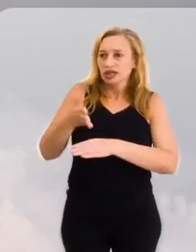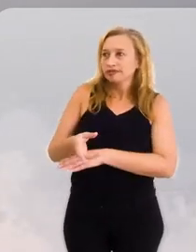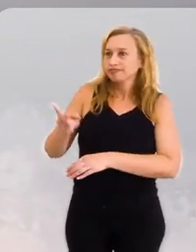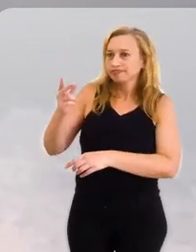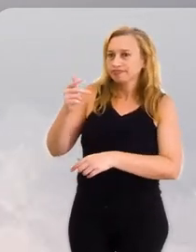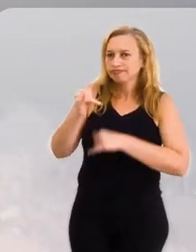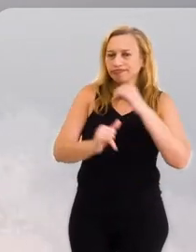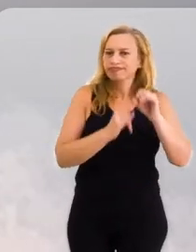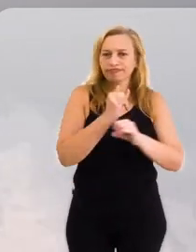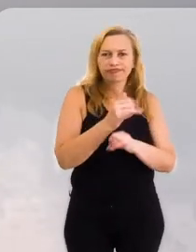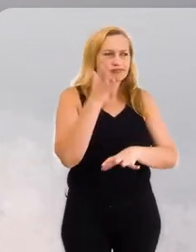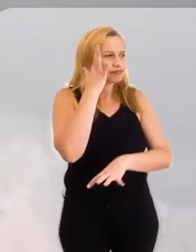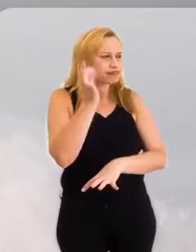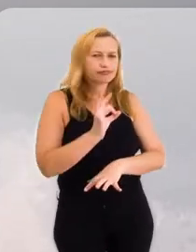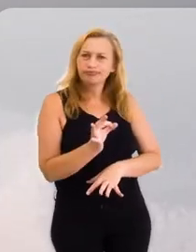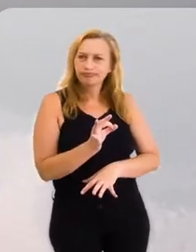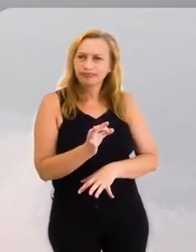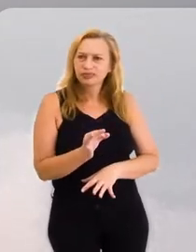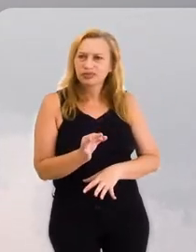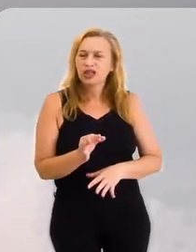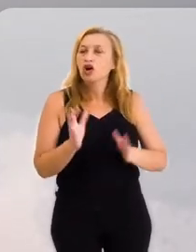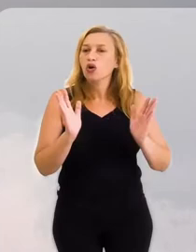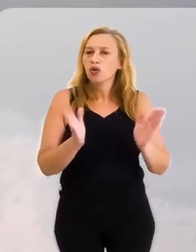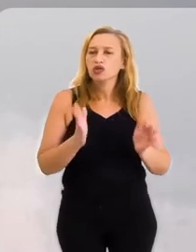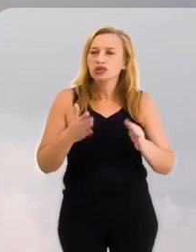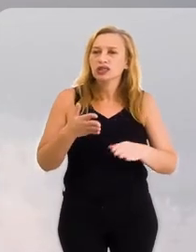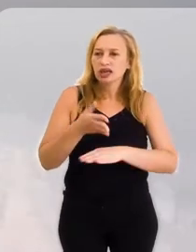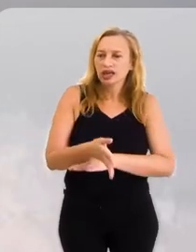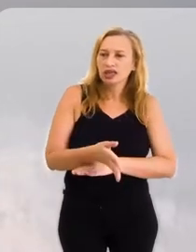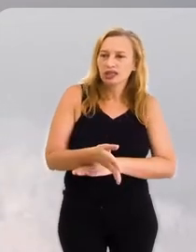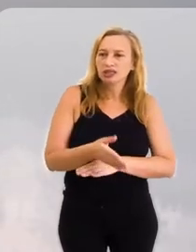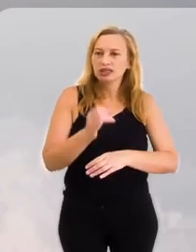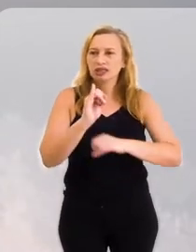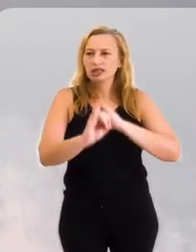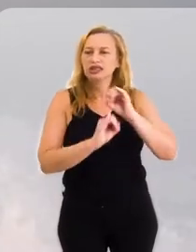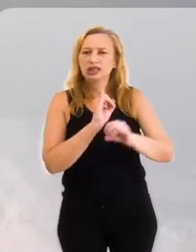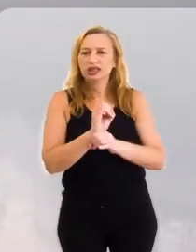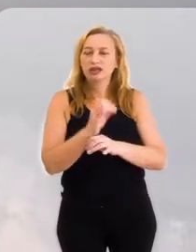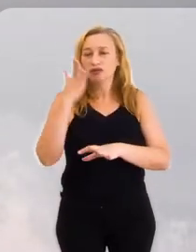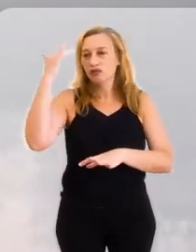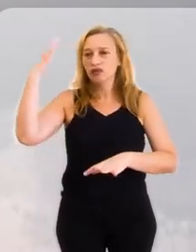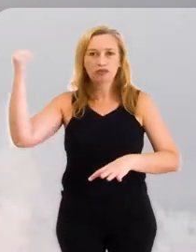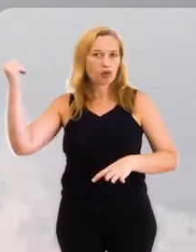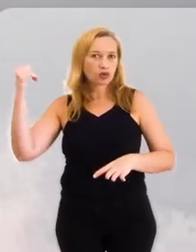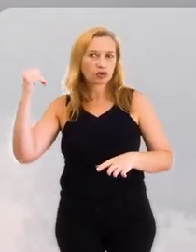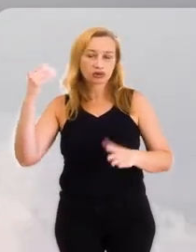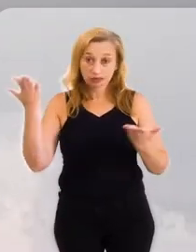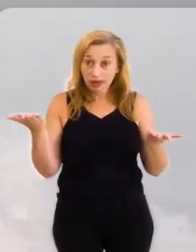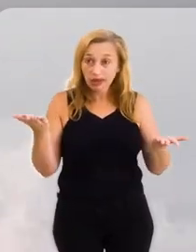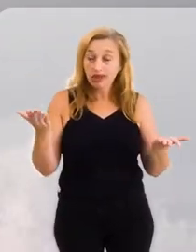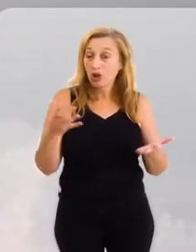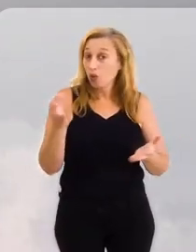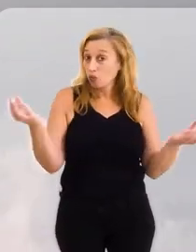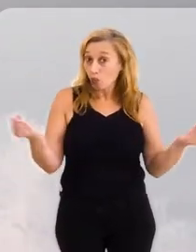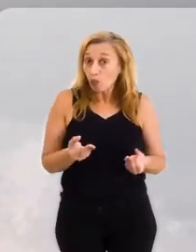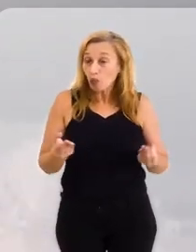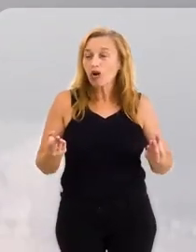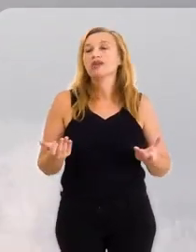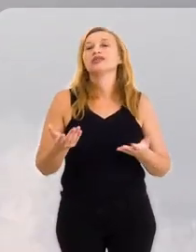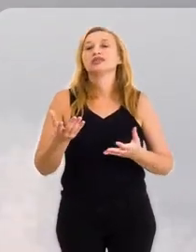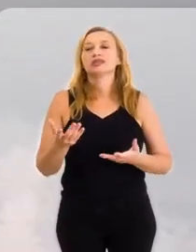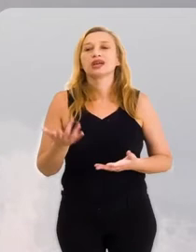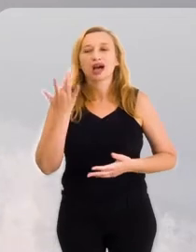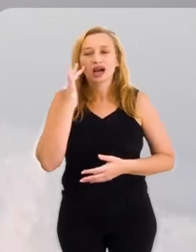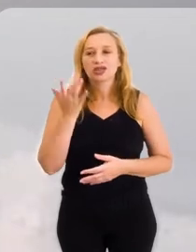entra na internet ninguém sabia nega que era estoicismo sem entra na internet estou ensinando mais demais eu acho